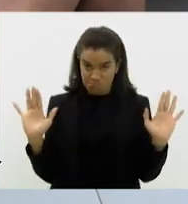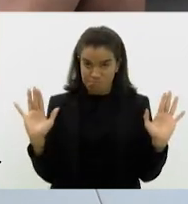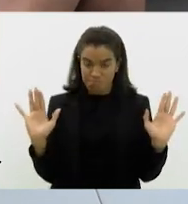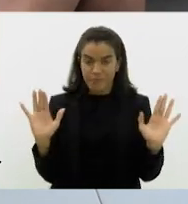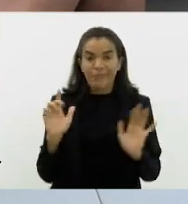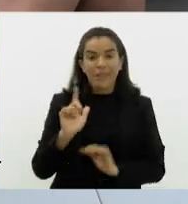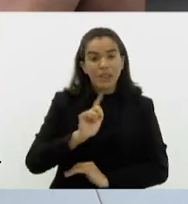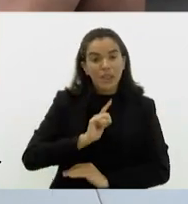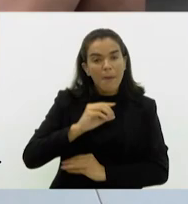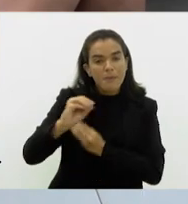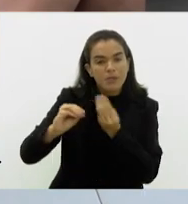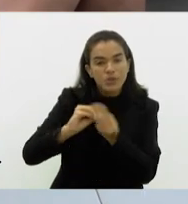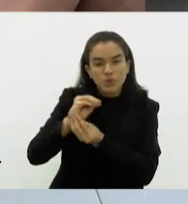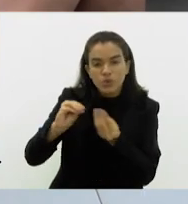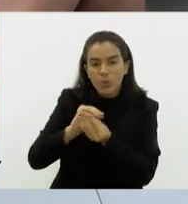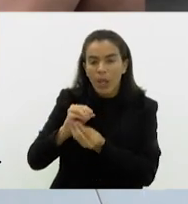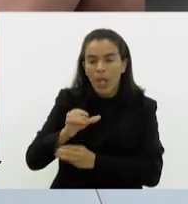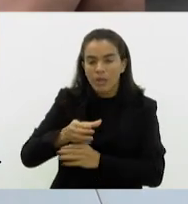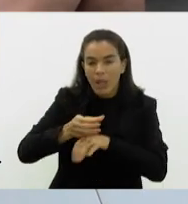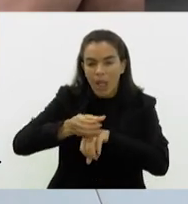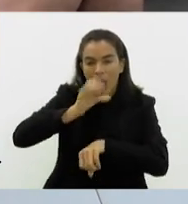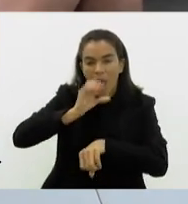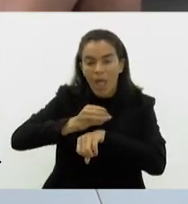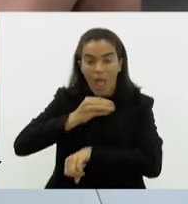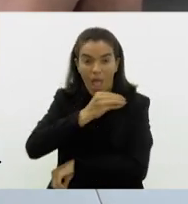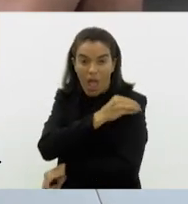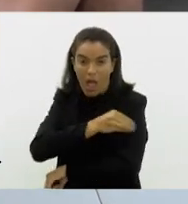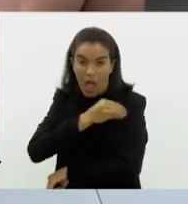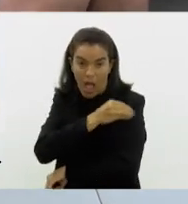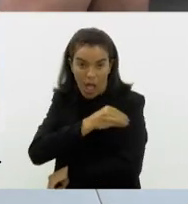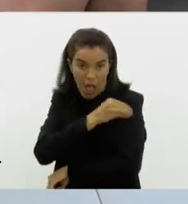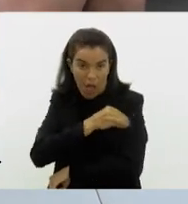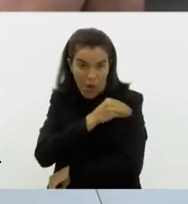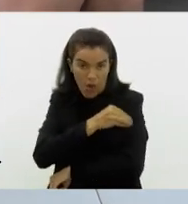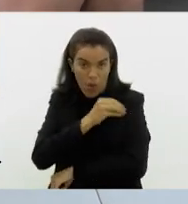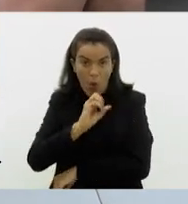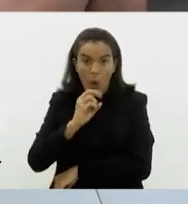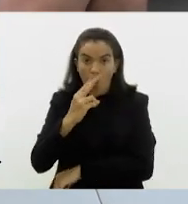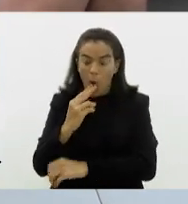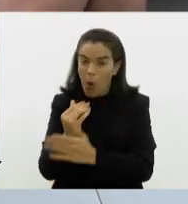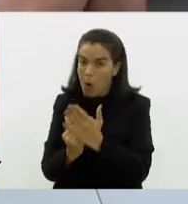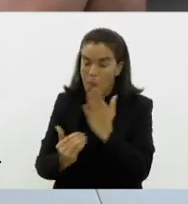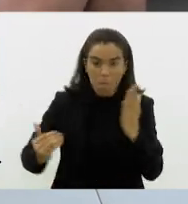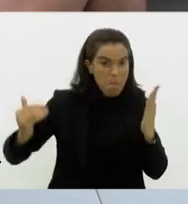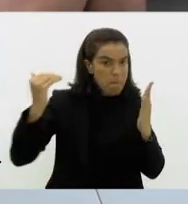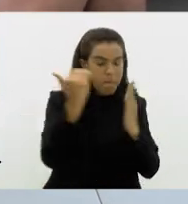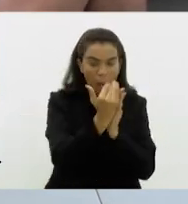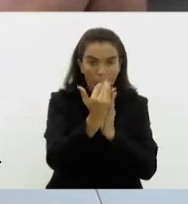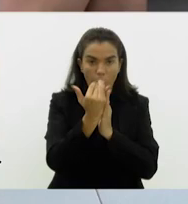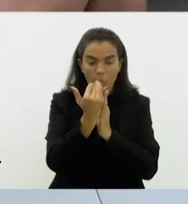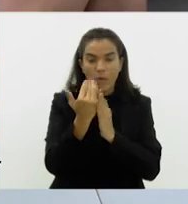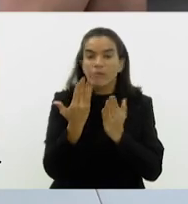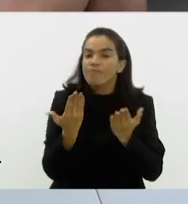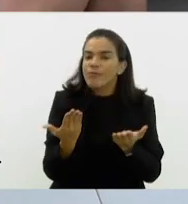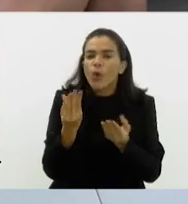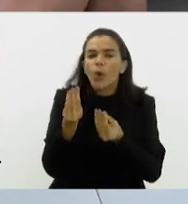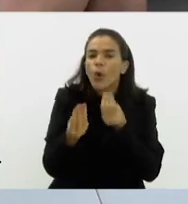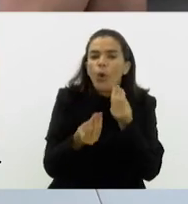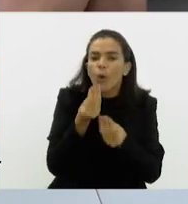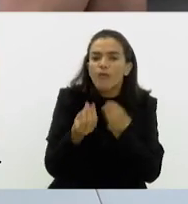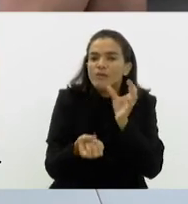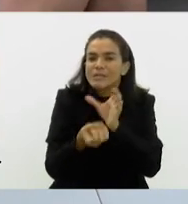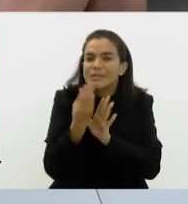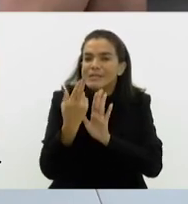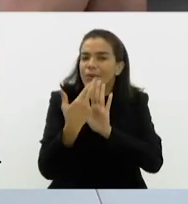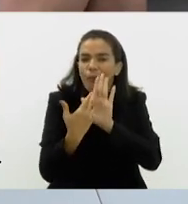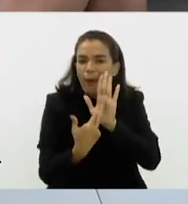Se tiver misturado com álcool, pode cortar o efeito ou potencializar. Como é que você regulamenta